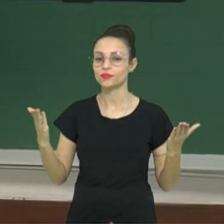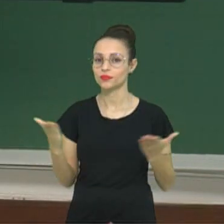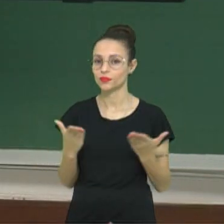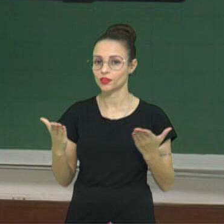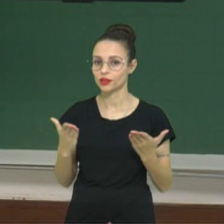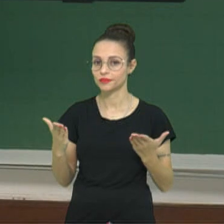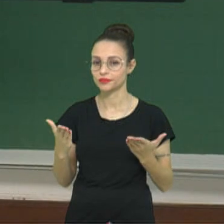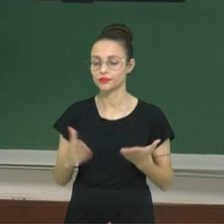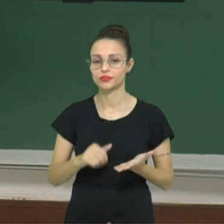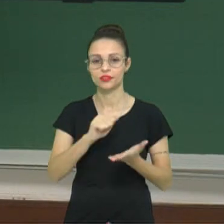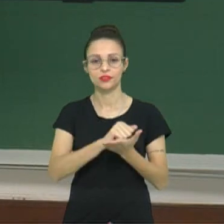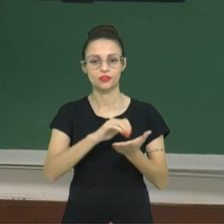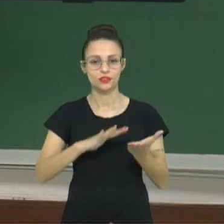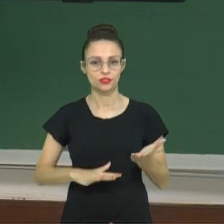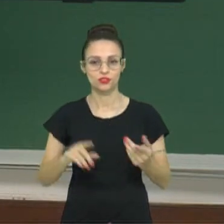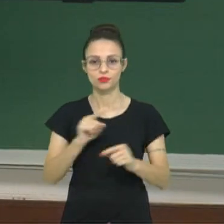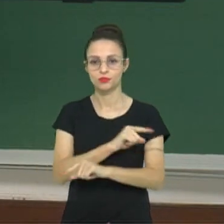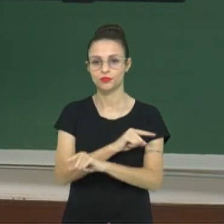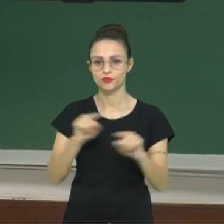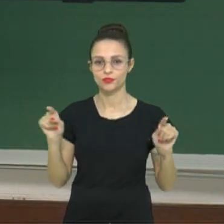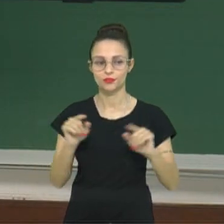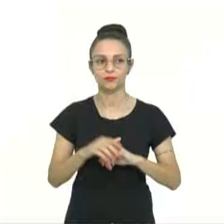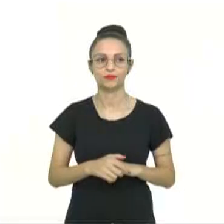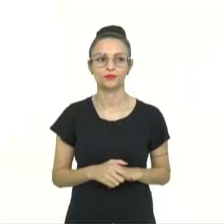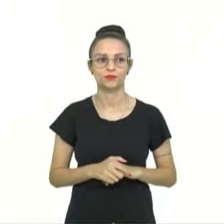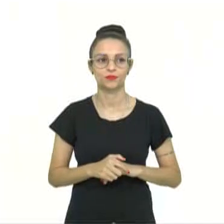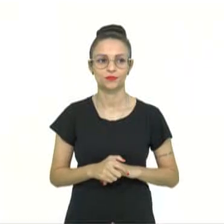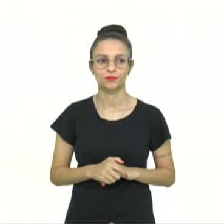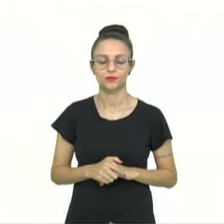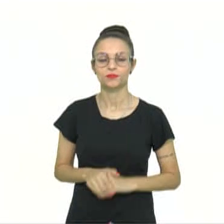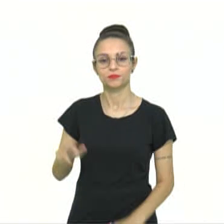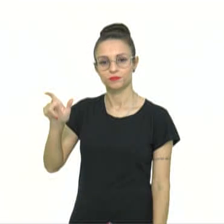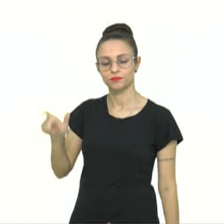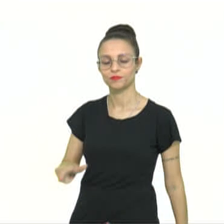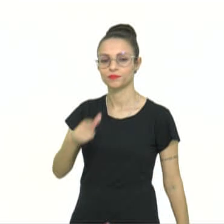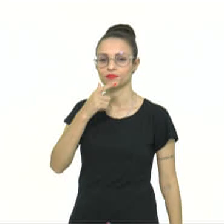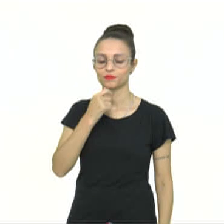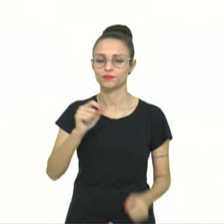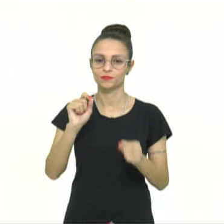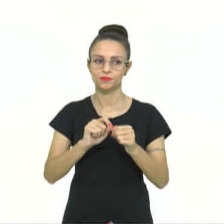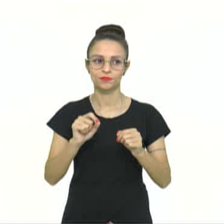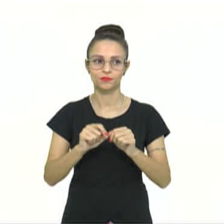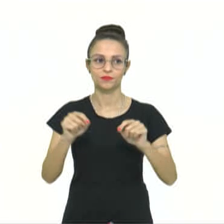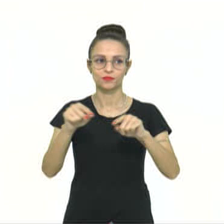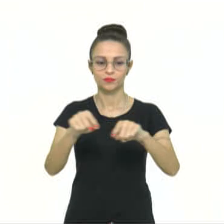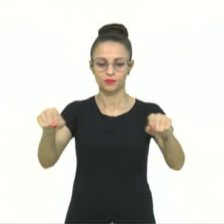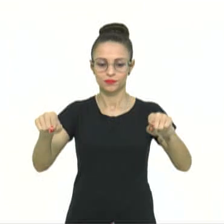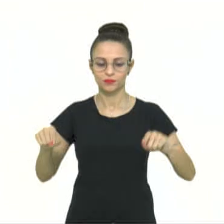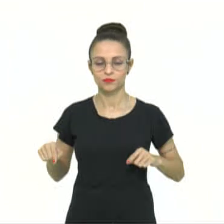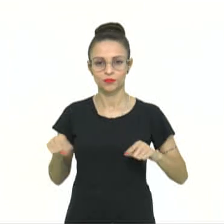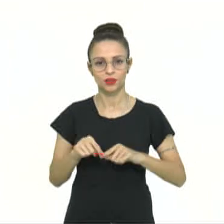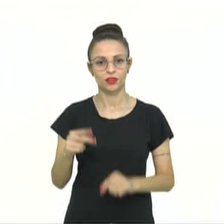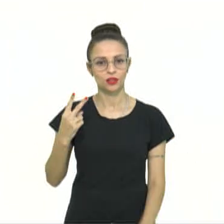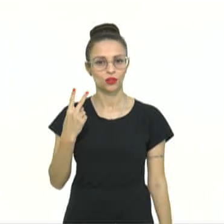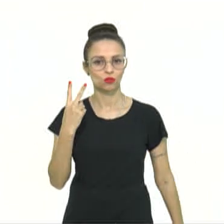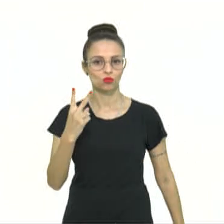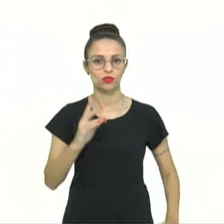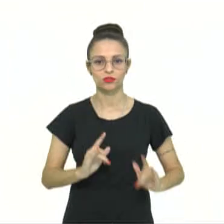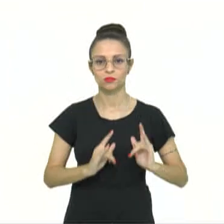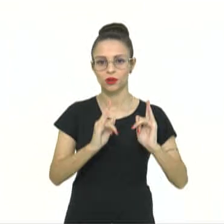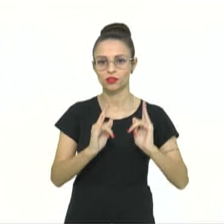tenho um exercício para você. Marcos fez a maquete com 2 prédios de